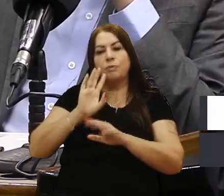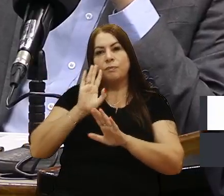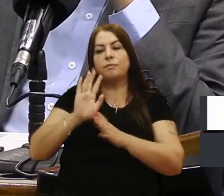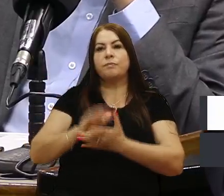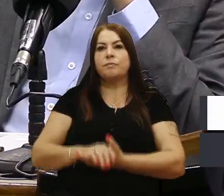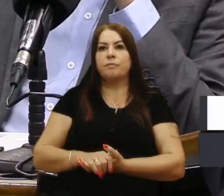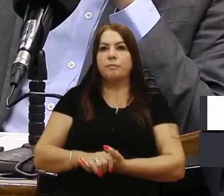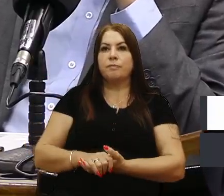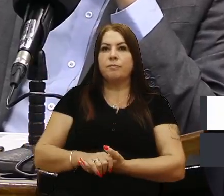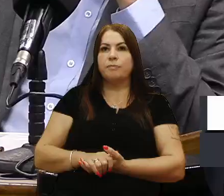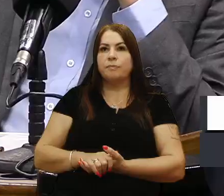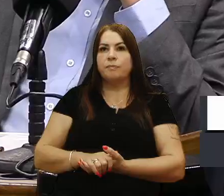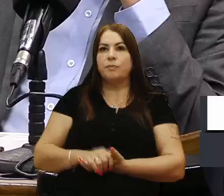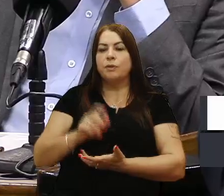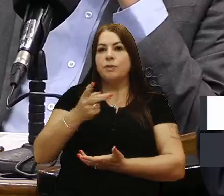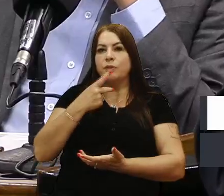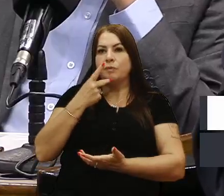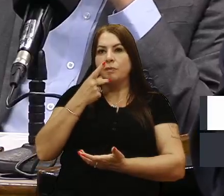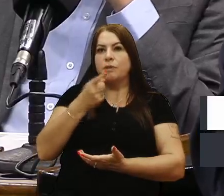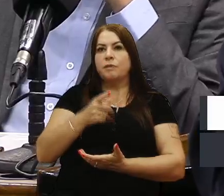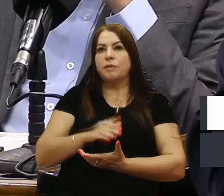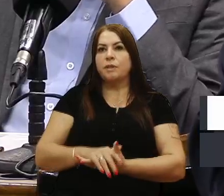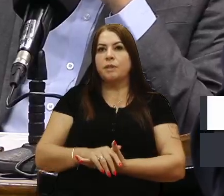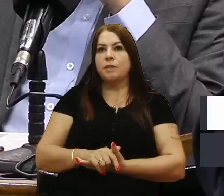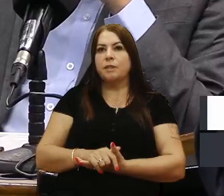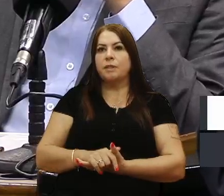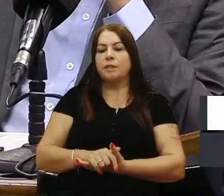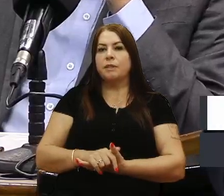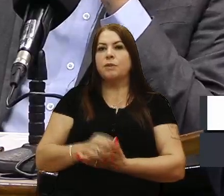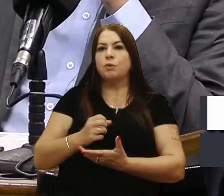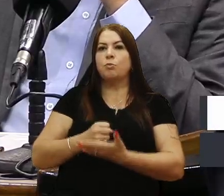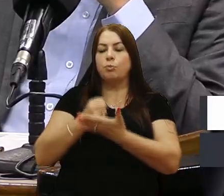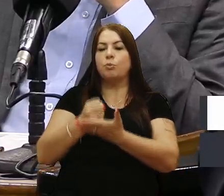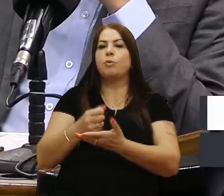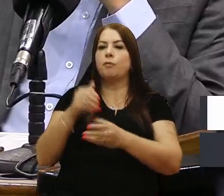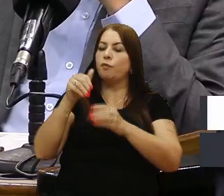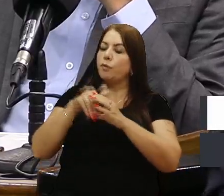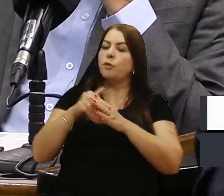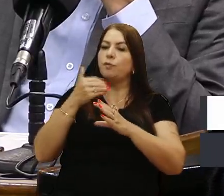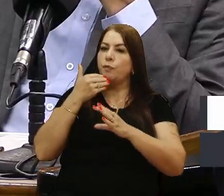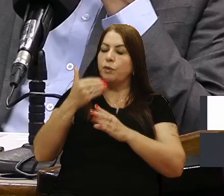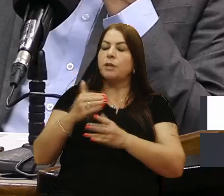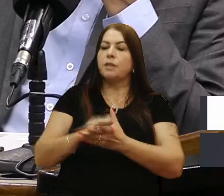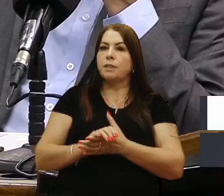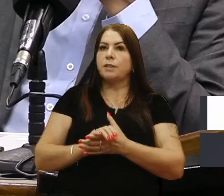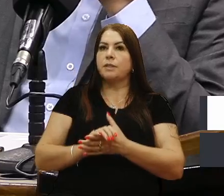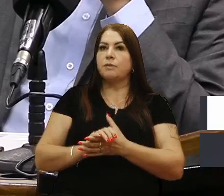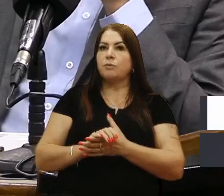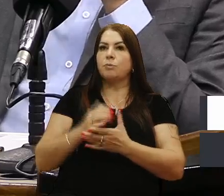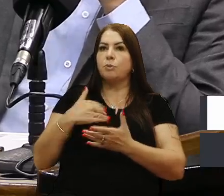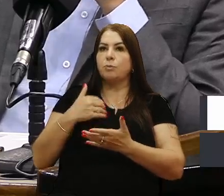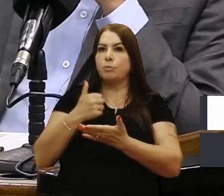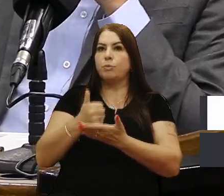né? Então, só queria dizer que eu sou um apoiador, votarei favorável e conto com o